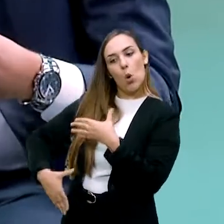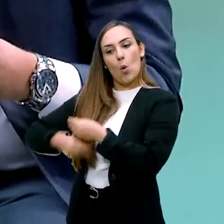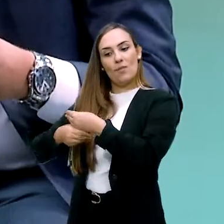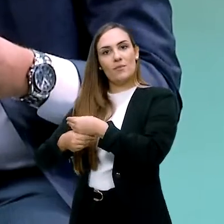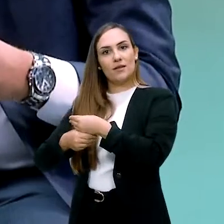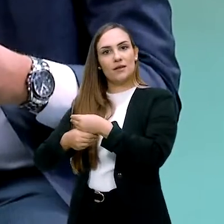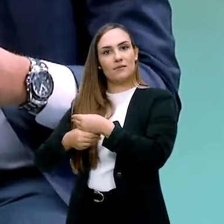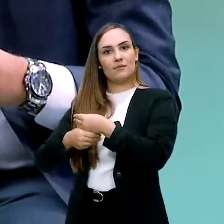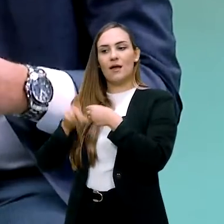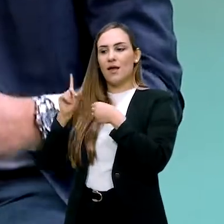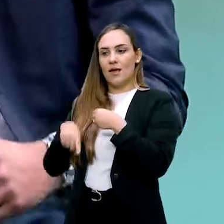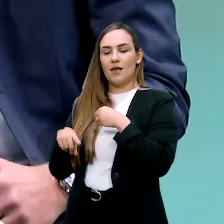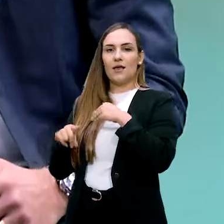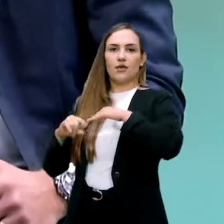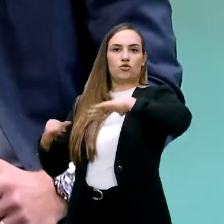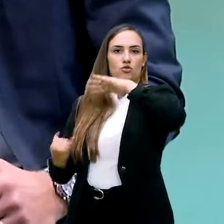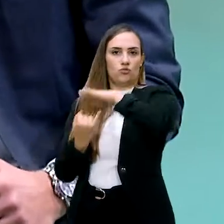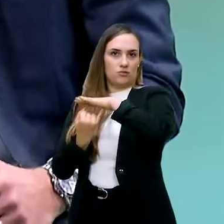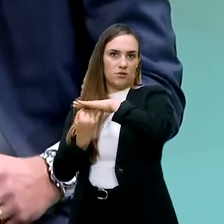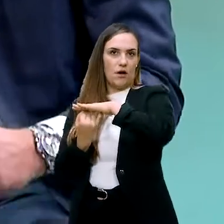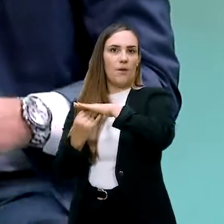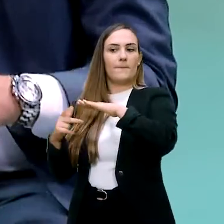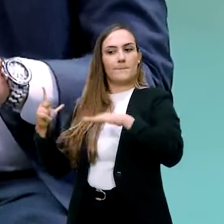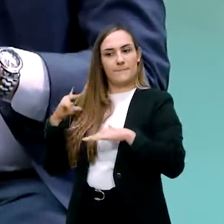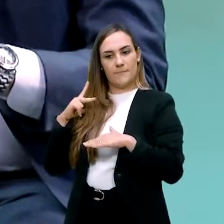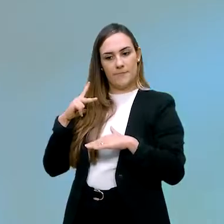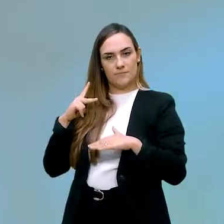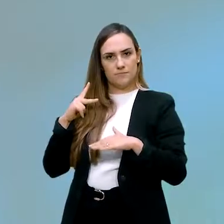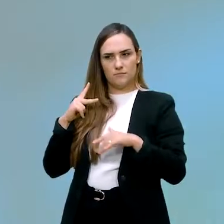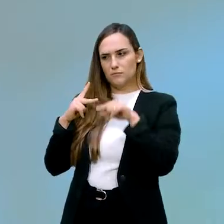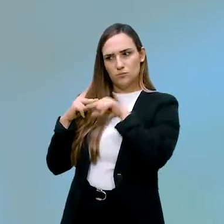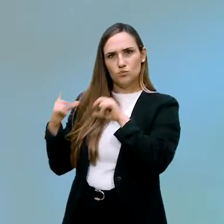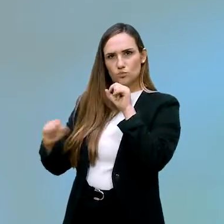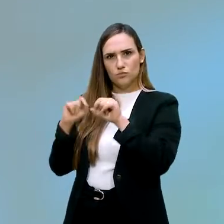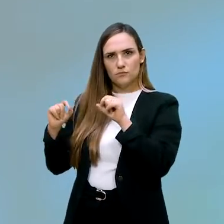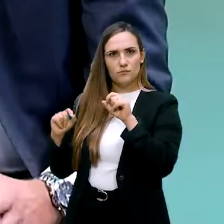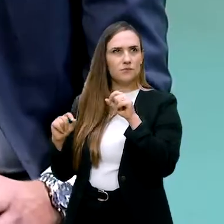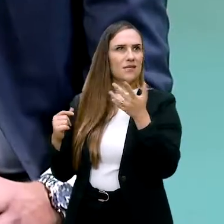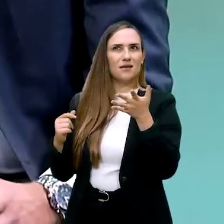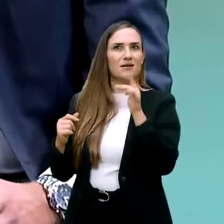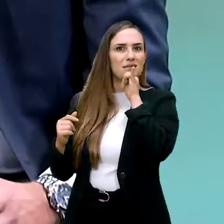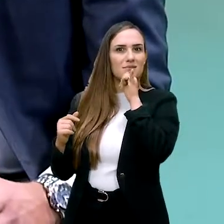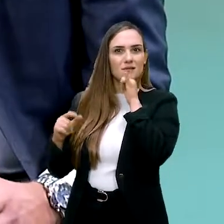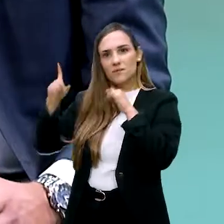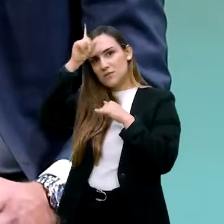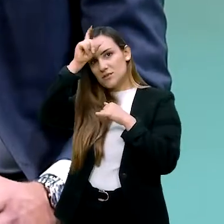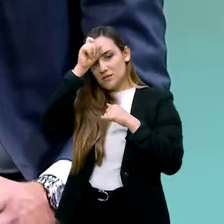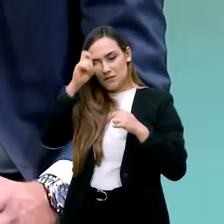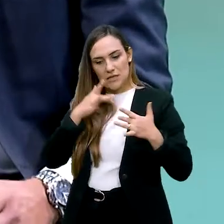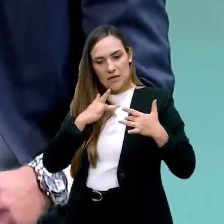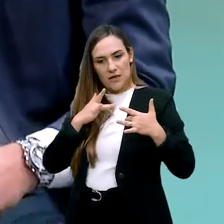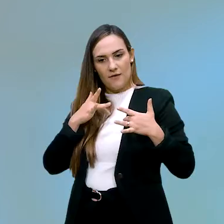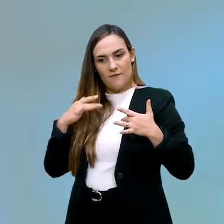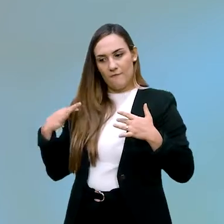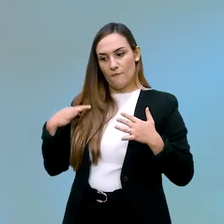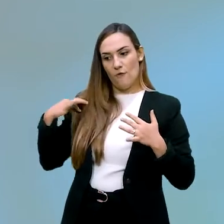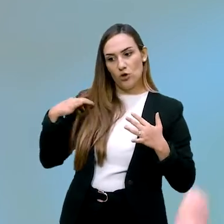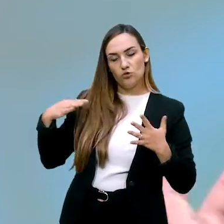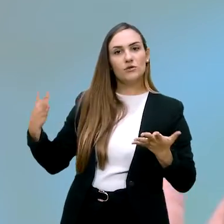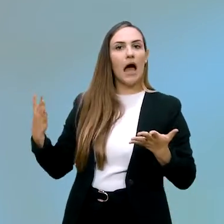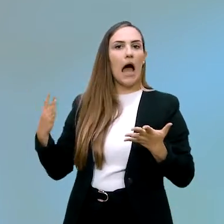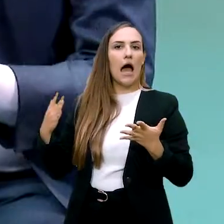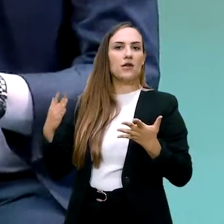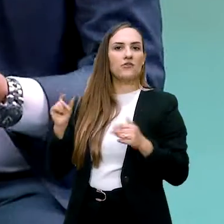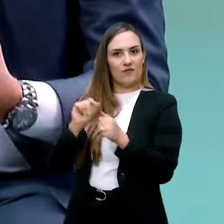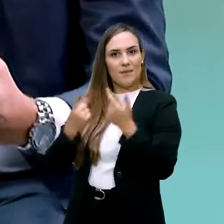ele é prestado por entidades particulares. E nós temos... Essas entidades são? São hospitais filantrópicos, Santa